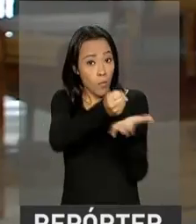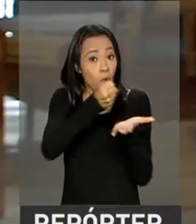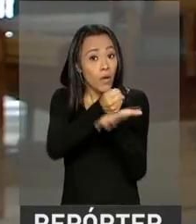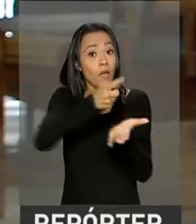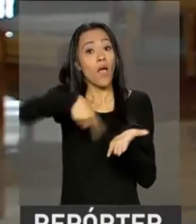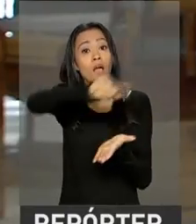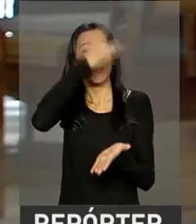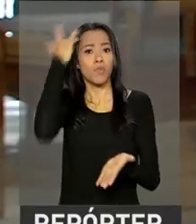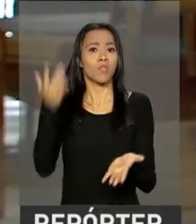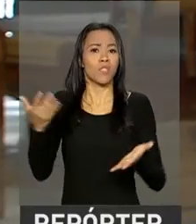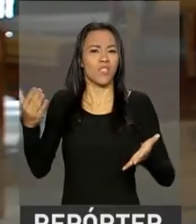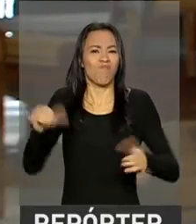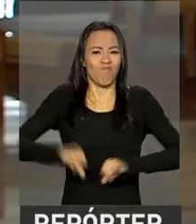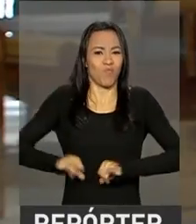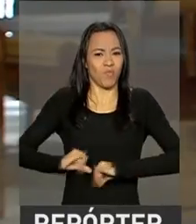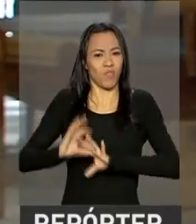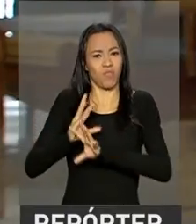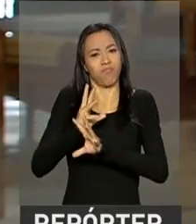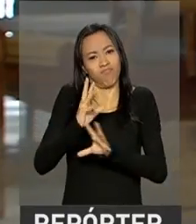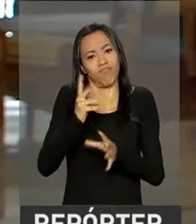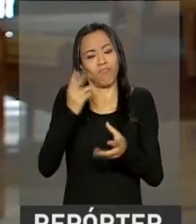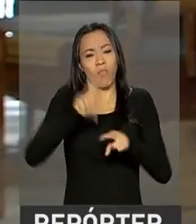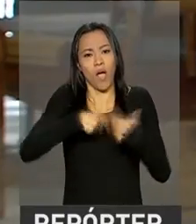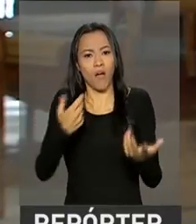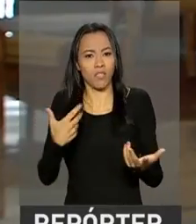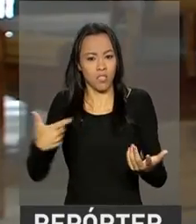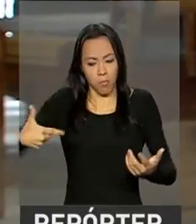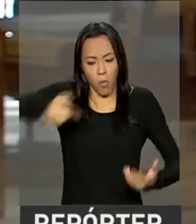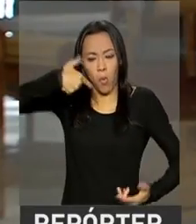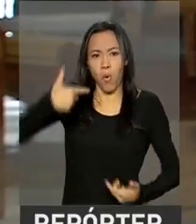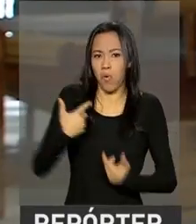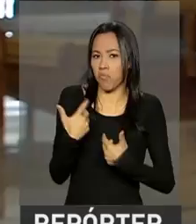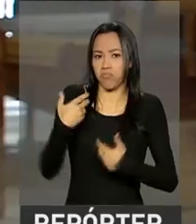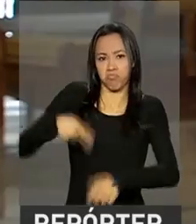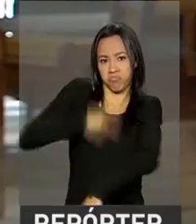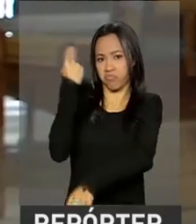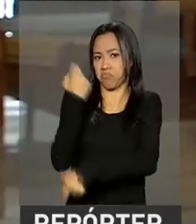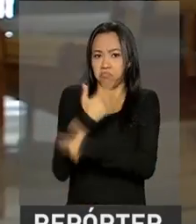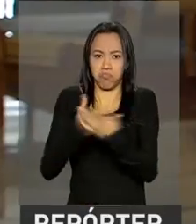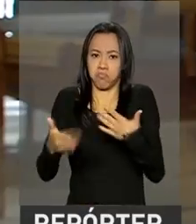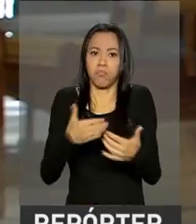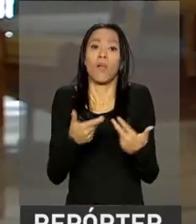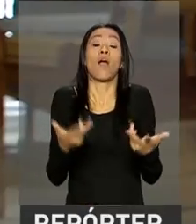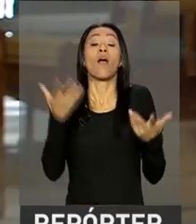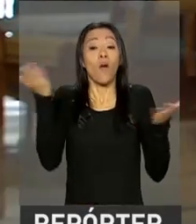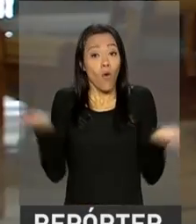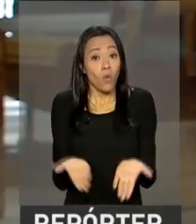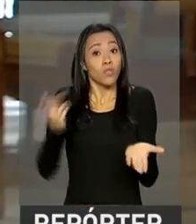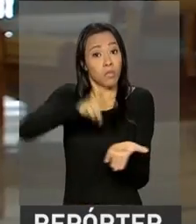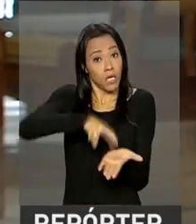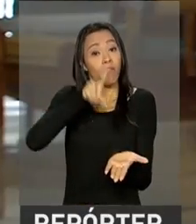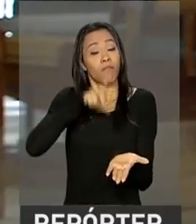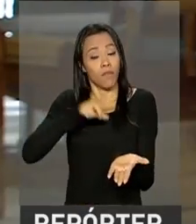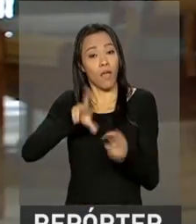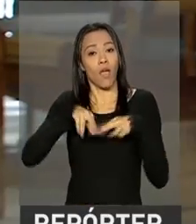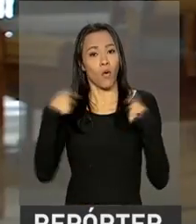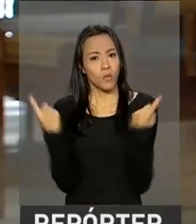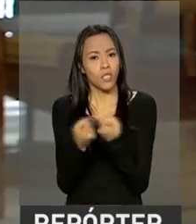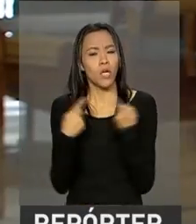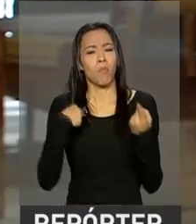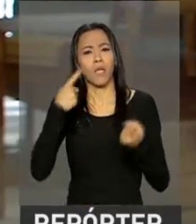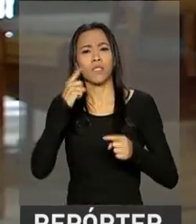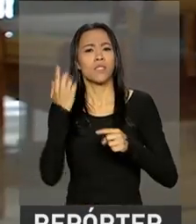aos feridos e garantir o cumprimento da lei esse conselho inclusive deve se reunir nesta manhã para continuar discutindo